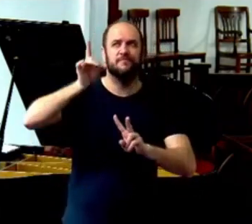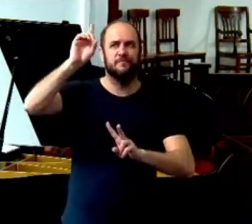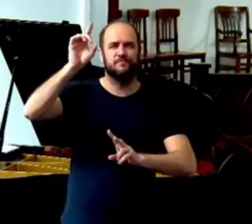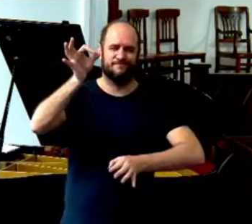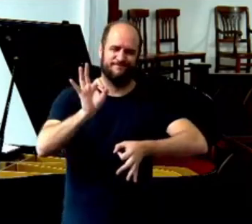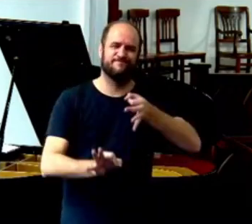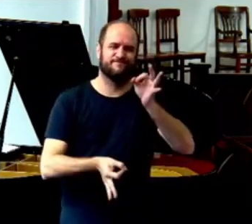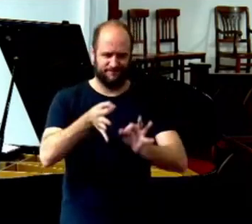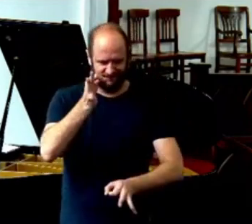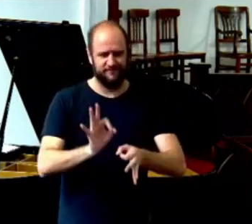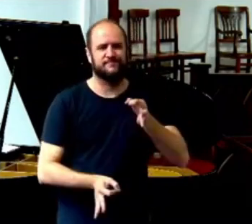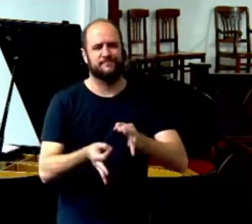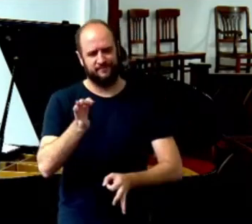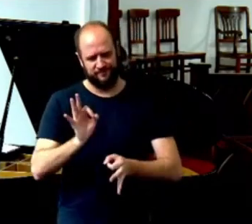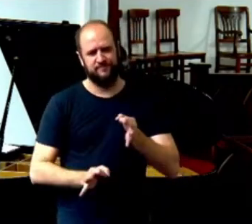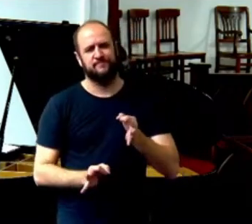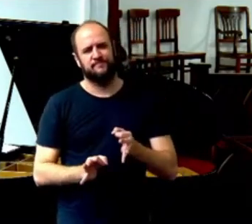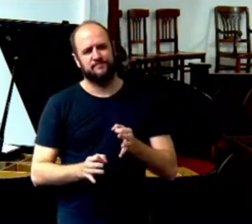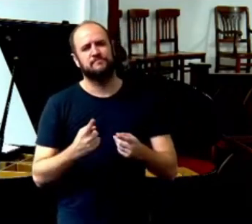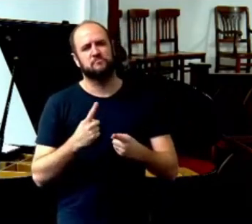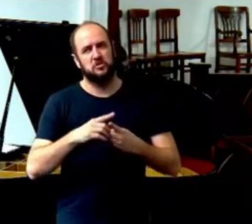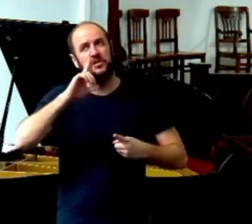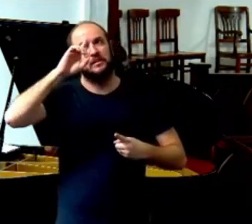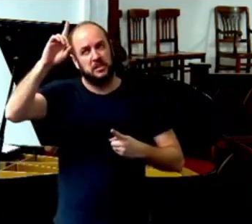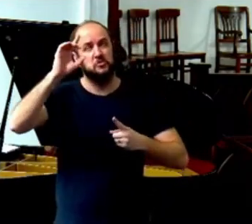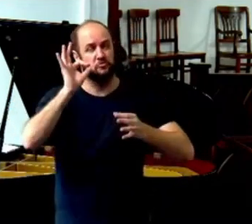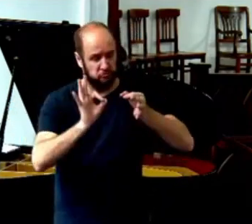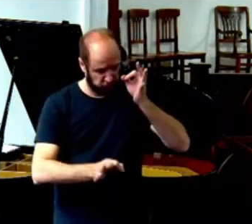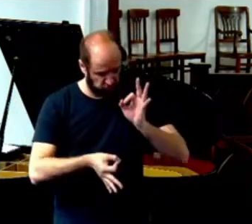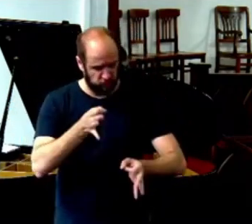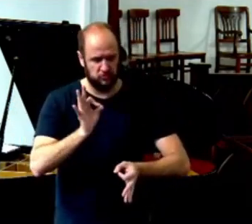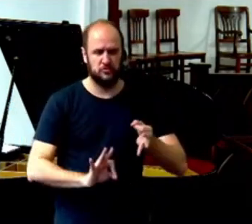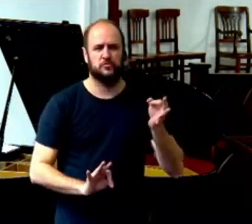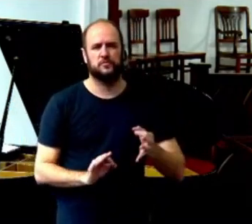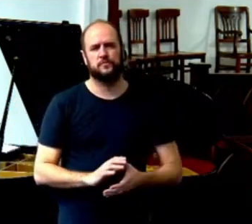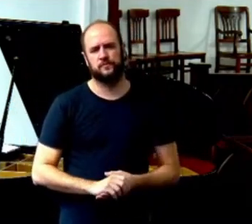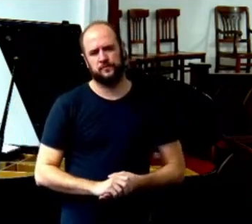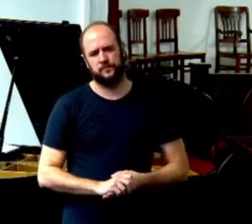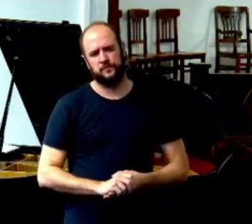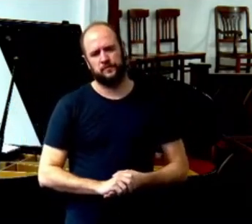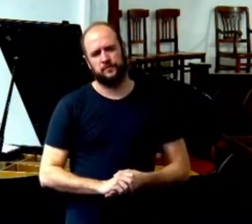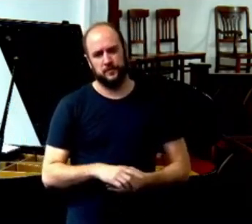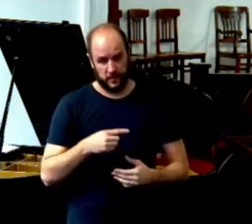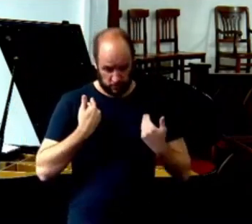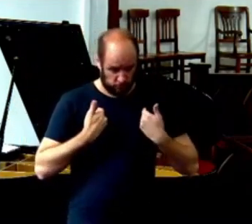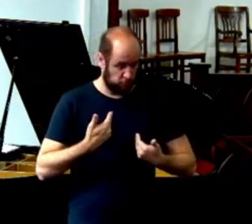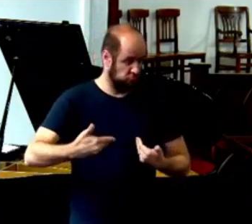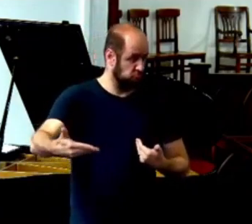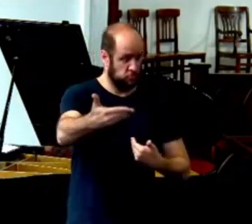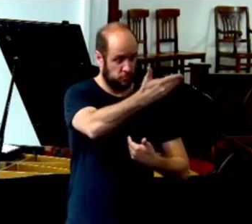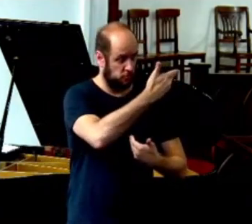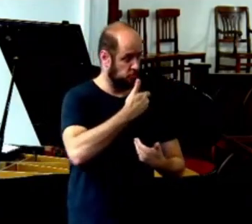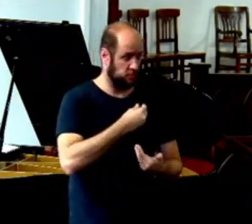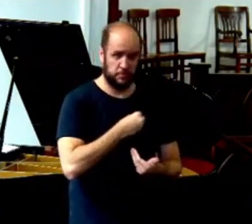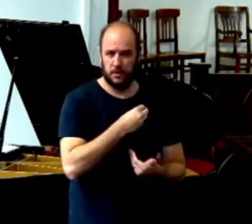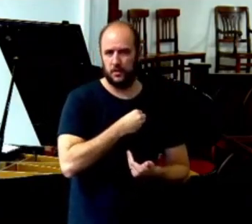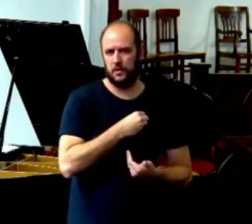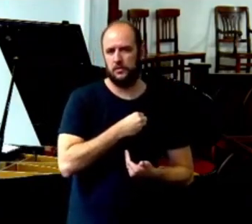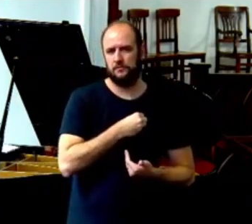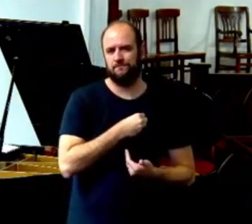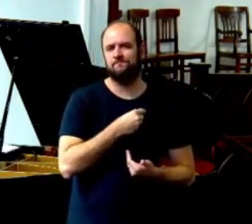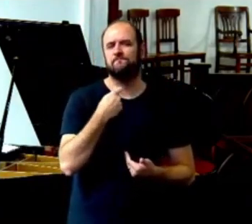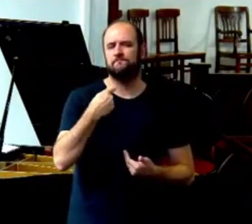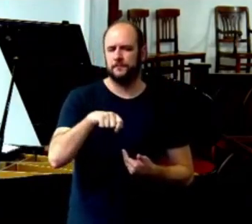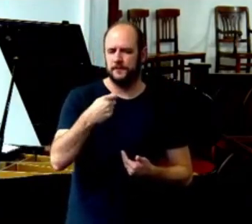juízo de Deus. O grande juízo de Deus. Sou um pecador e preciso